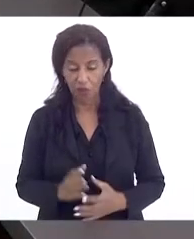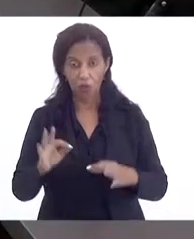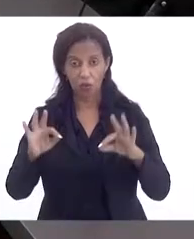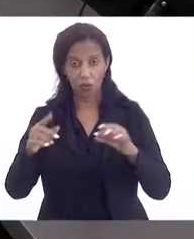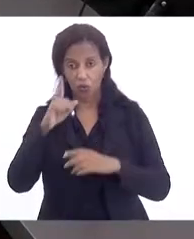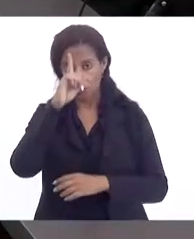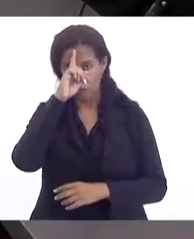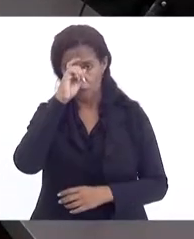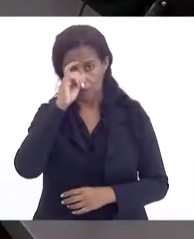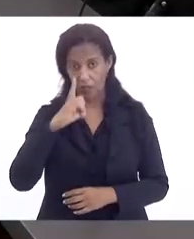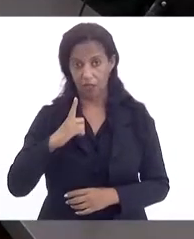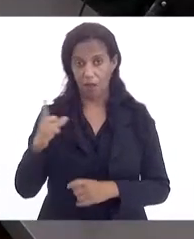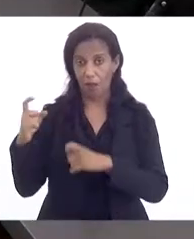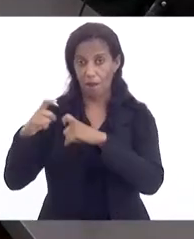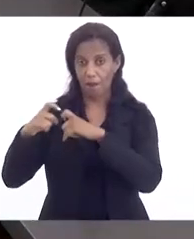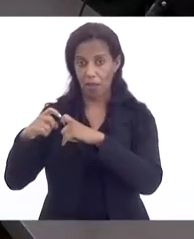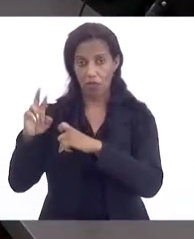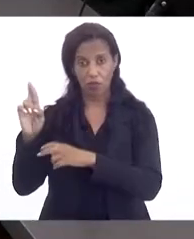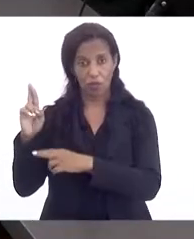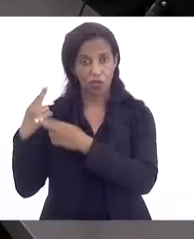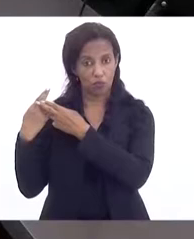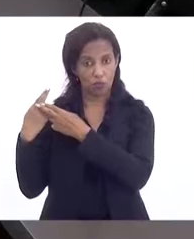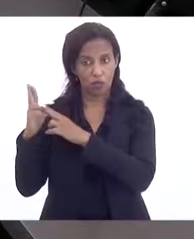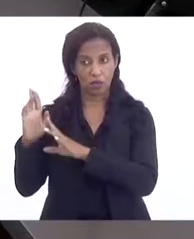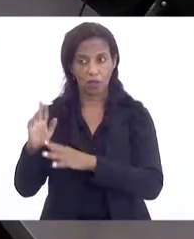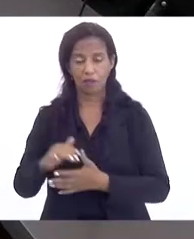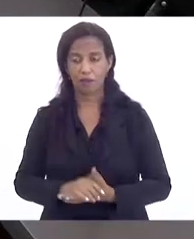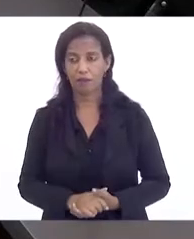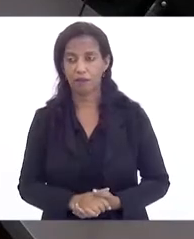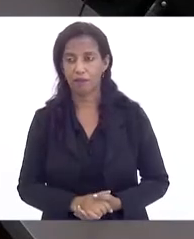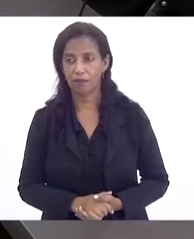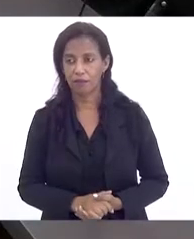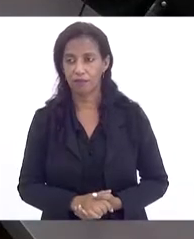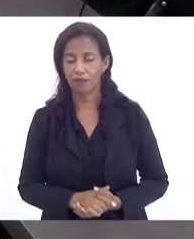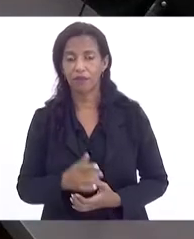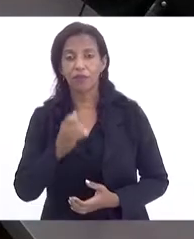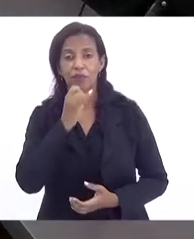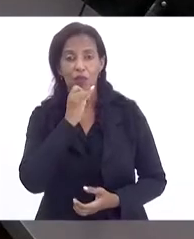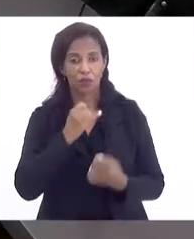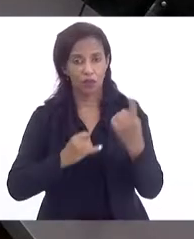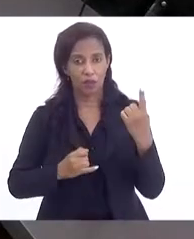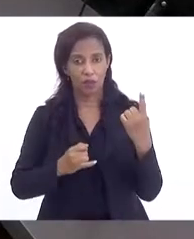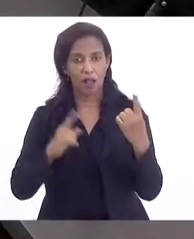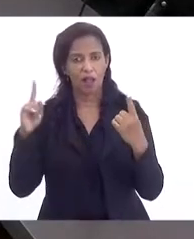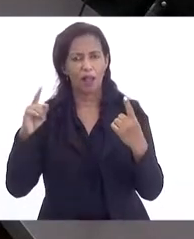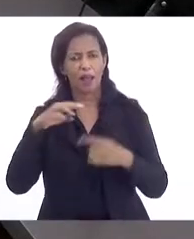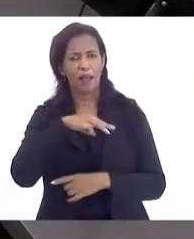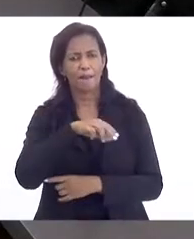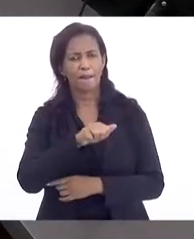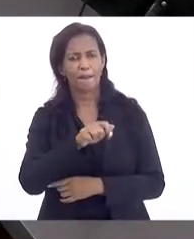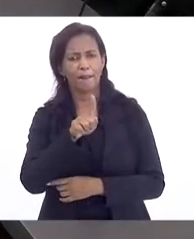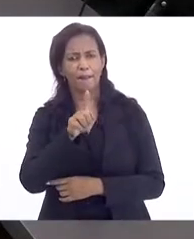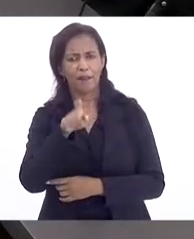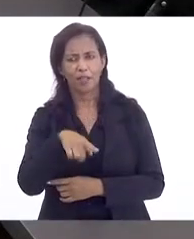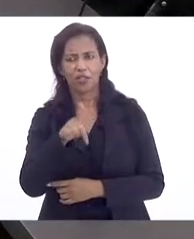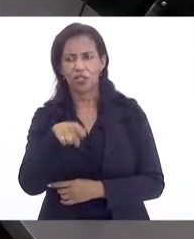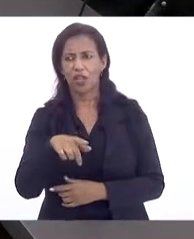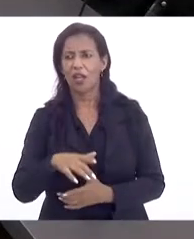médico veterinário responsável. Vou dar um exemplo para o senhor. Na cidade de Magé, ocorreu há pouco tempo que não